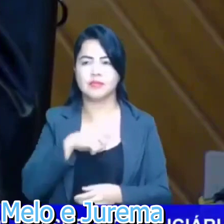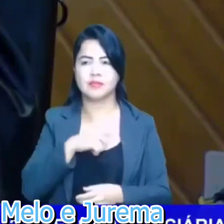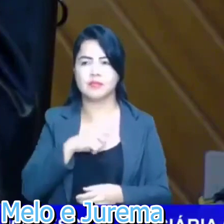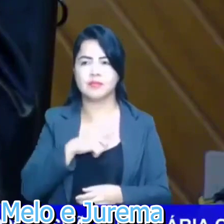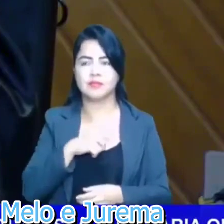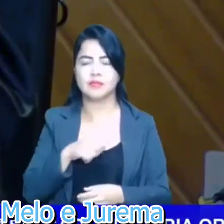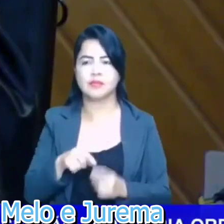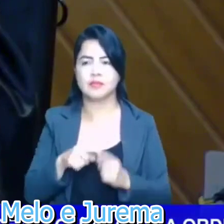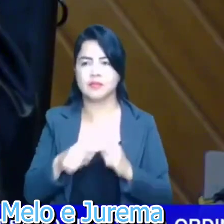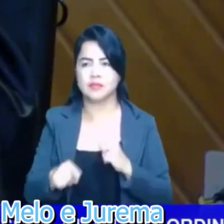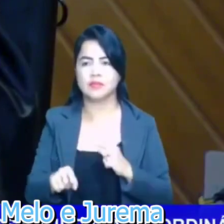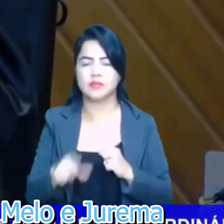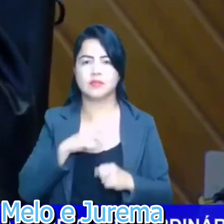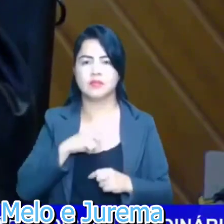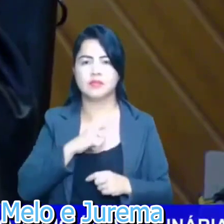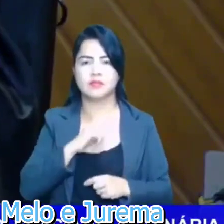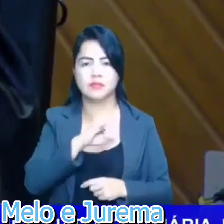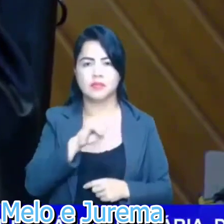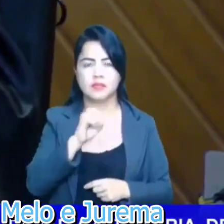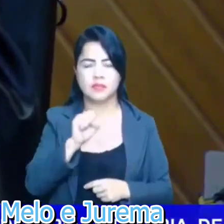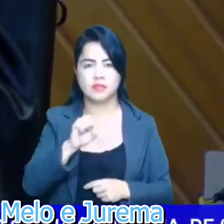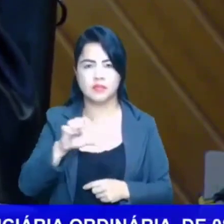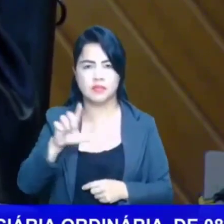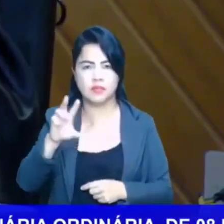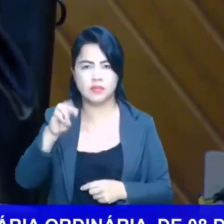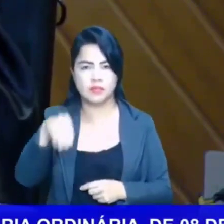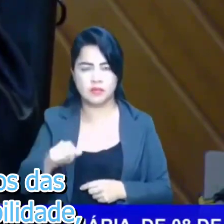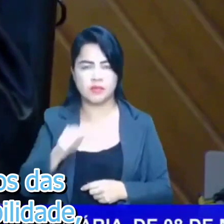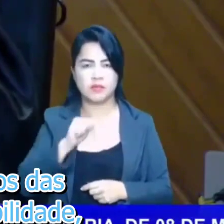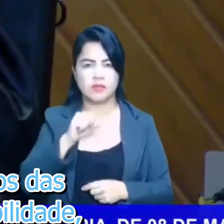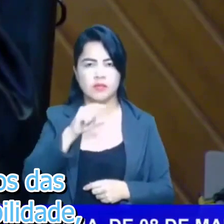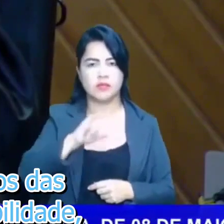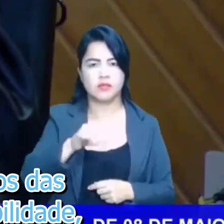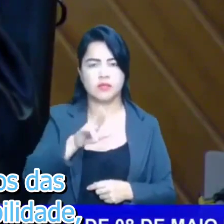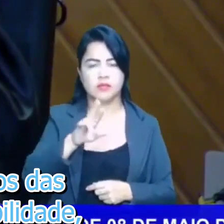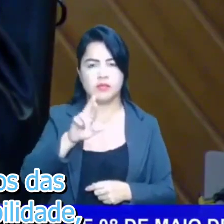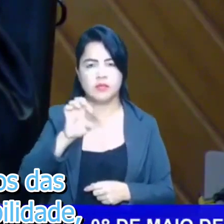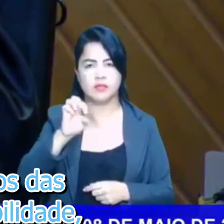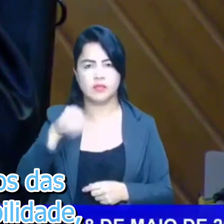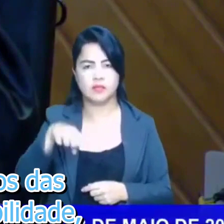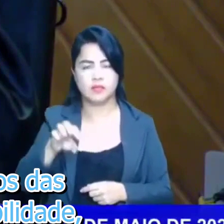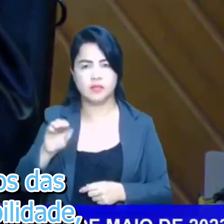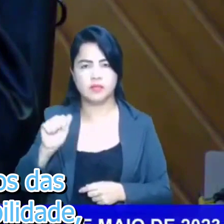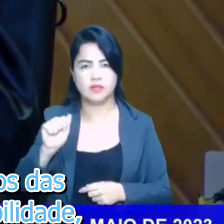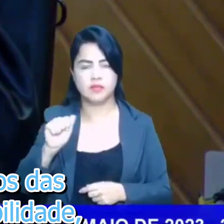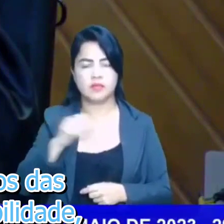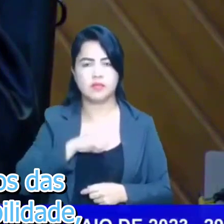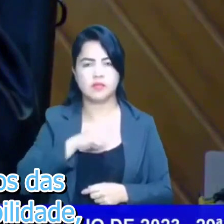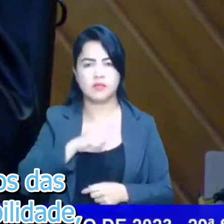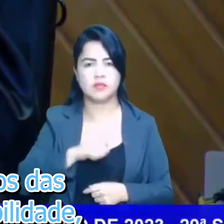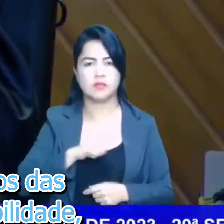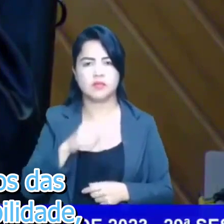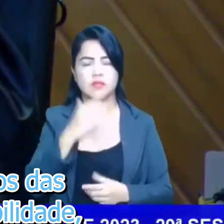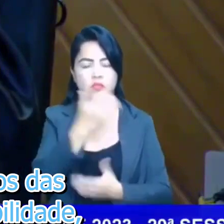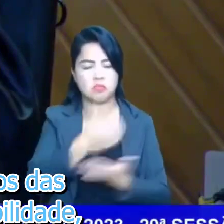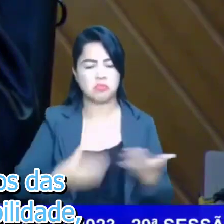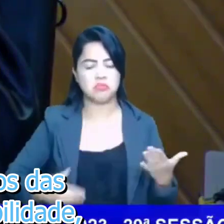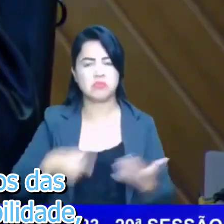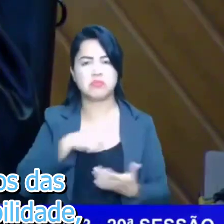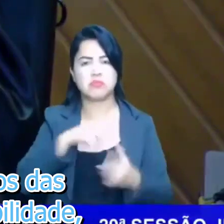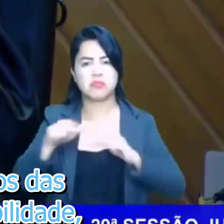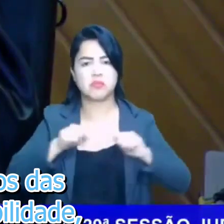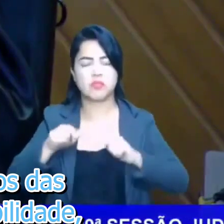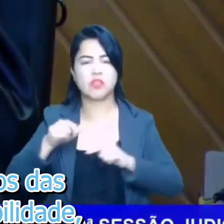Orlando Vasconcelos, que faz leitura na tela de seu computador. Dos Santos Gomes, em virtude da ausência do registro das contas de despesa com